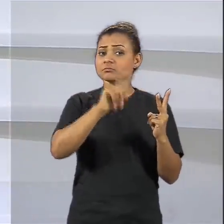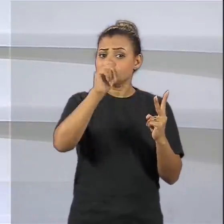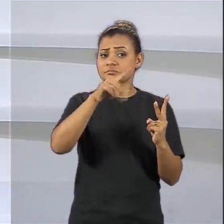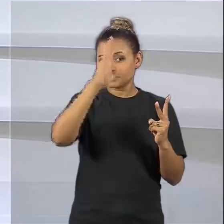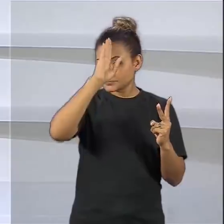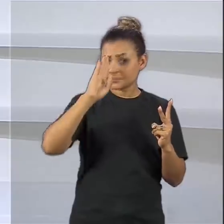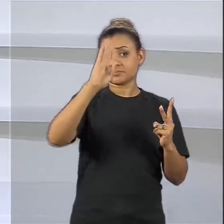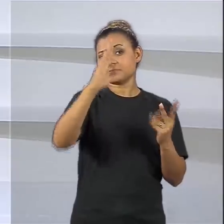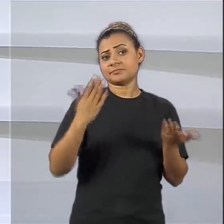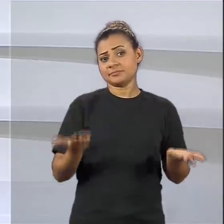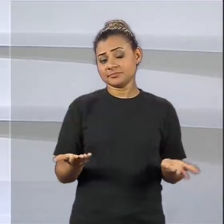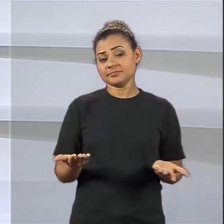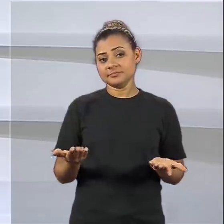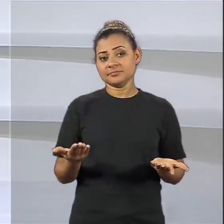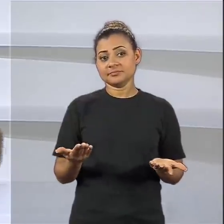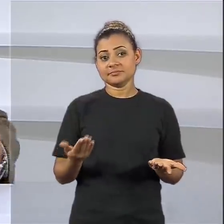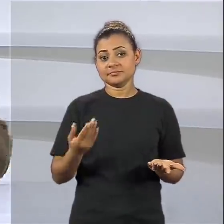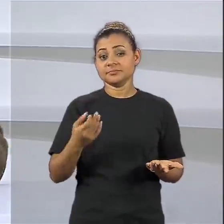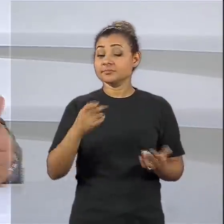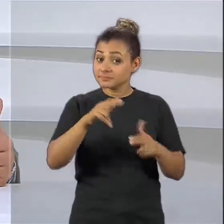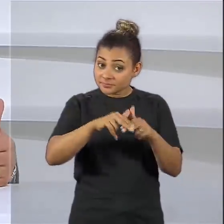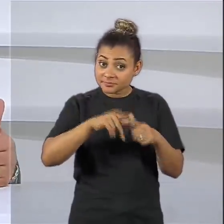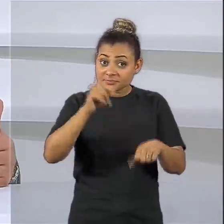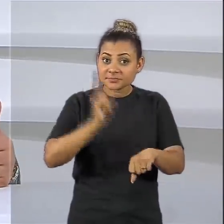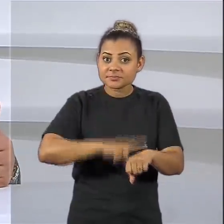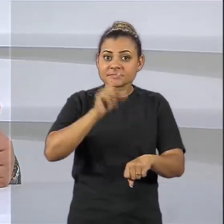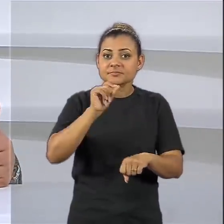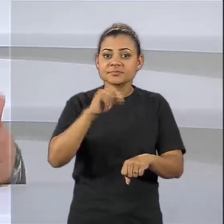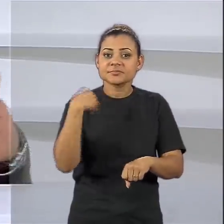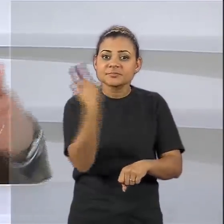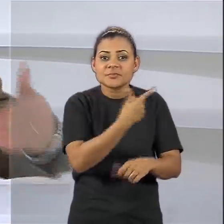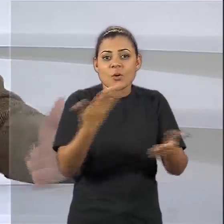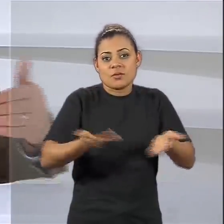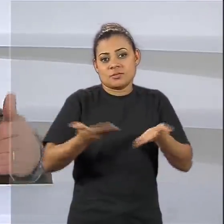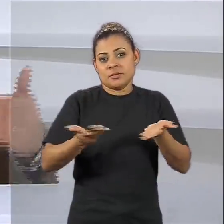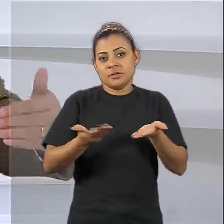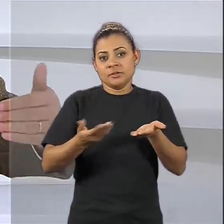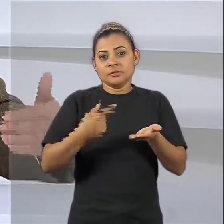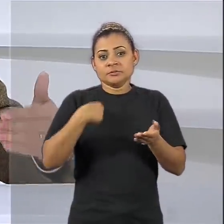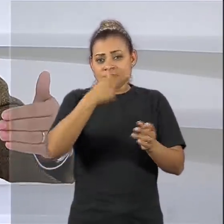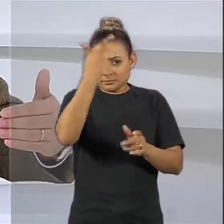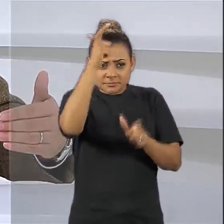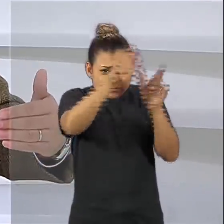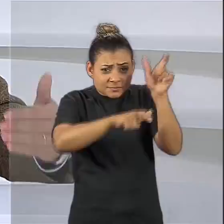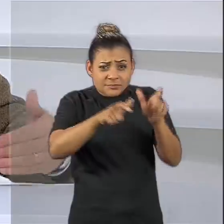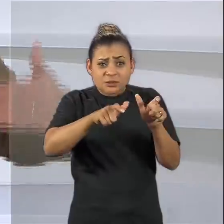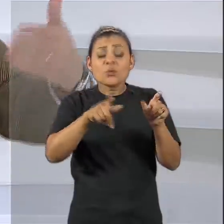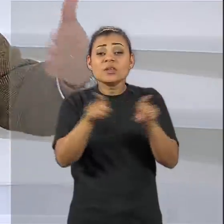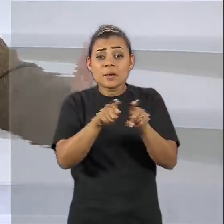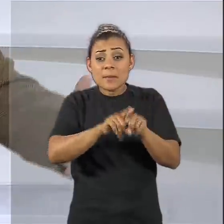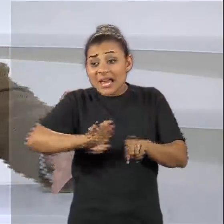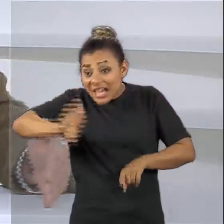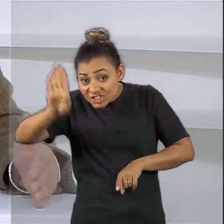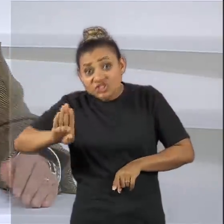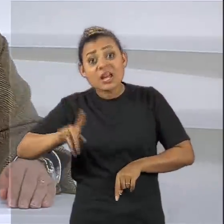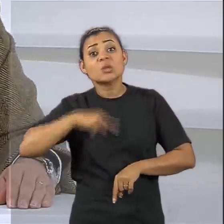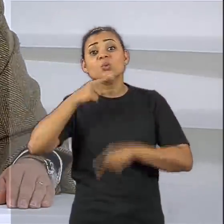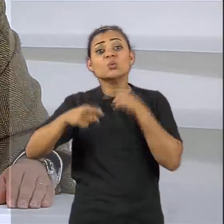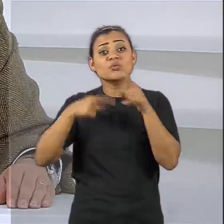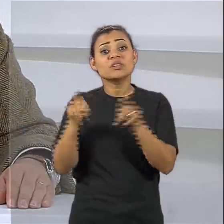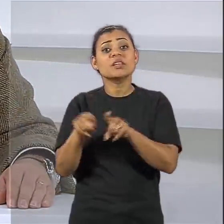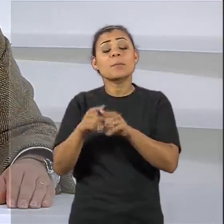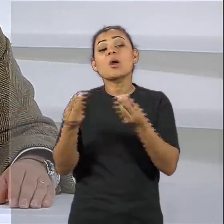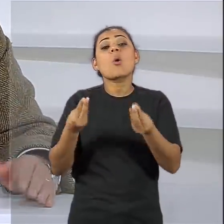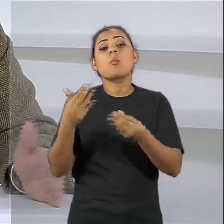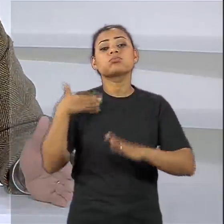para o indeciso. Então, eu acho que esse é o ponto que nós estamos agora. Eles próprios estão indecisos de como afinar o discurso para